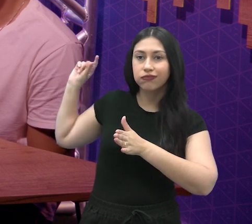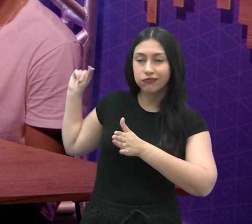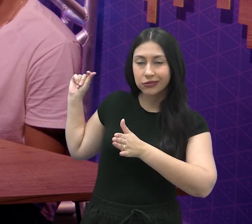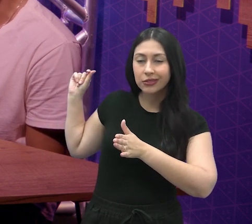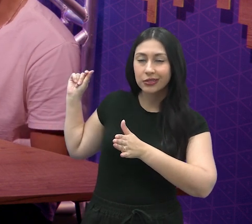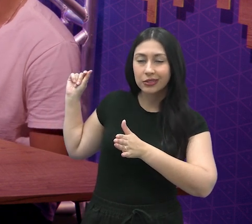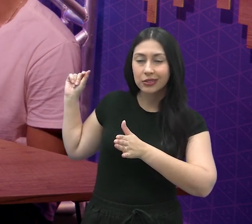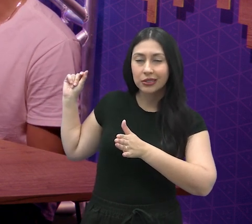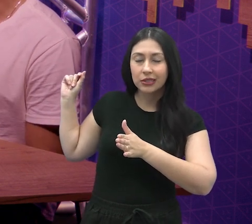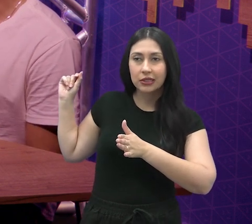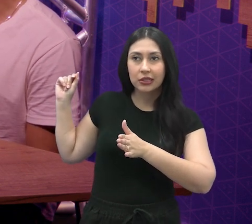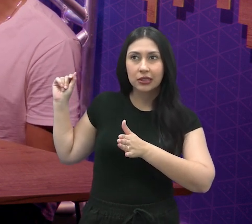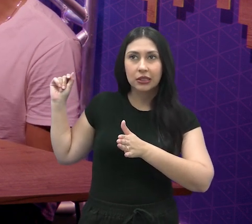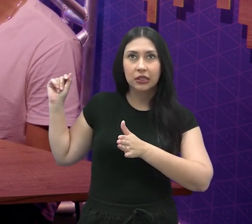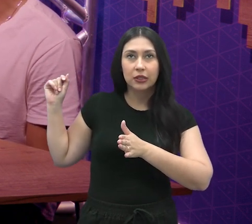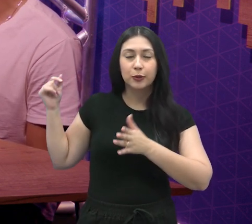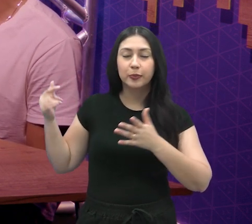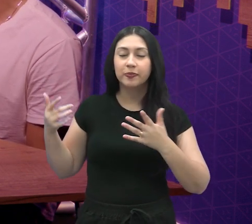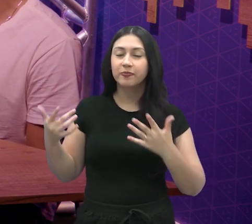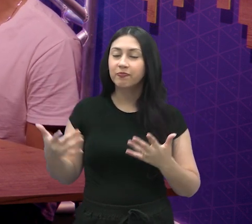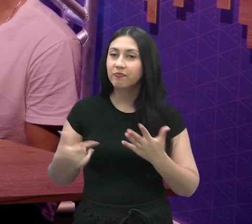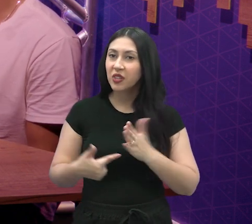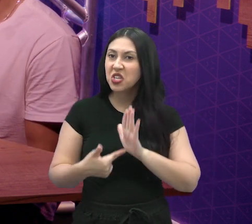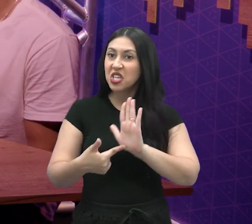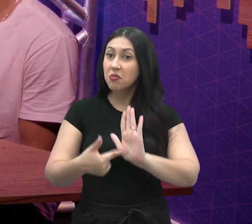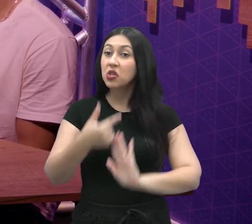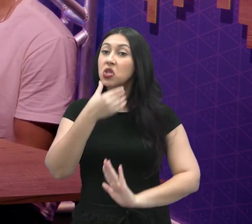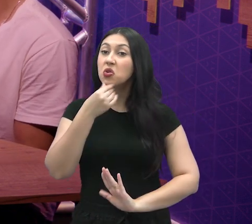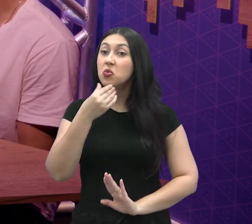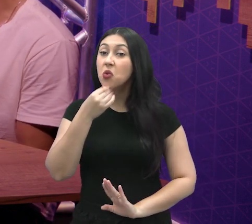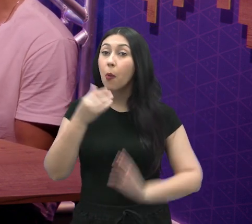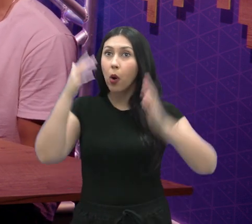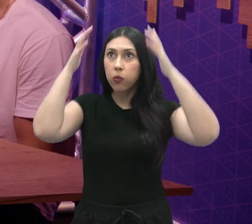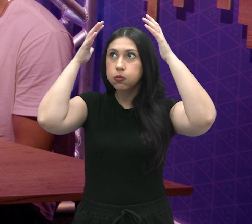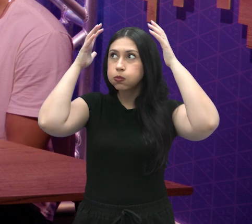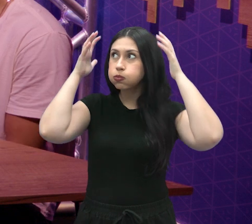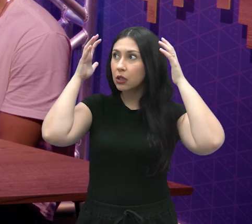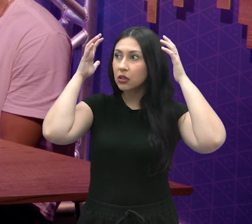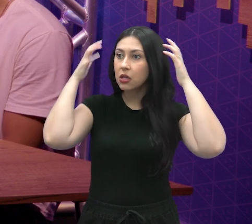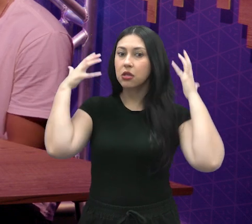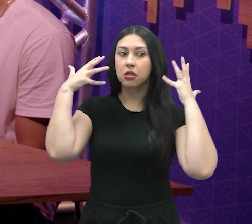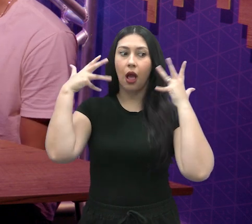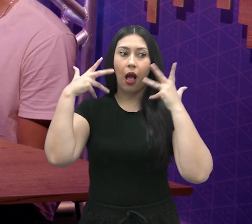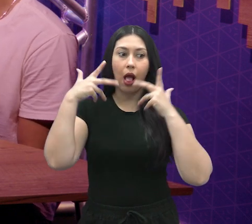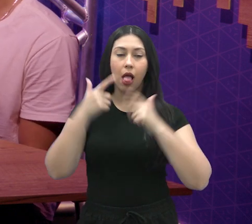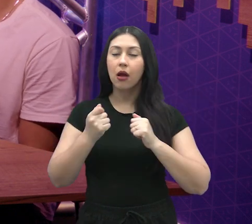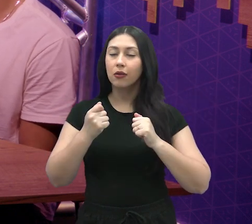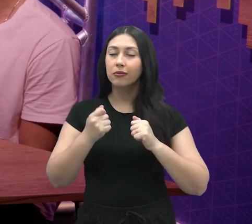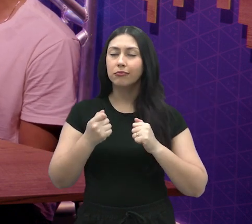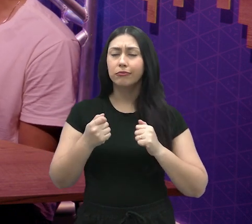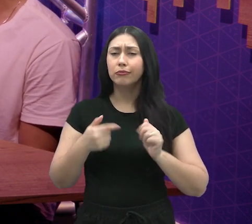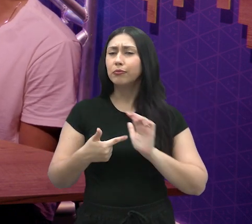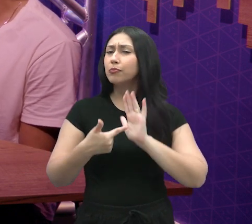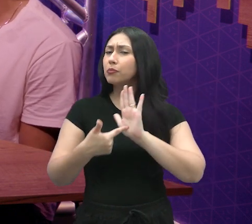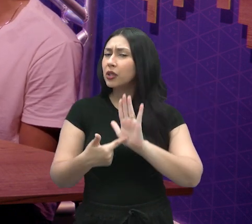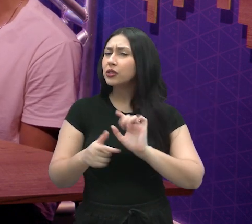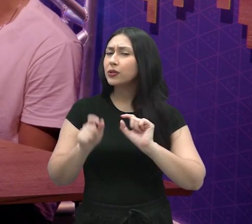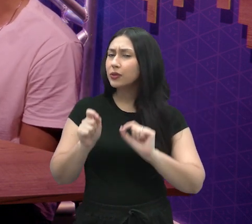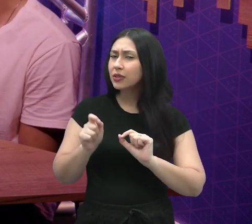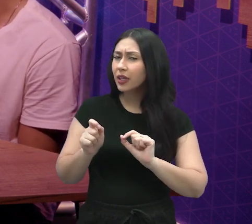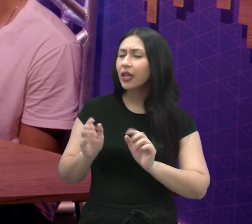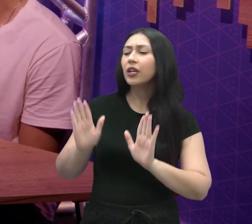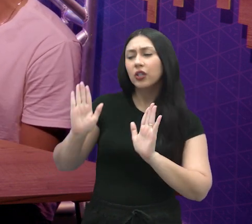aí dos seres humanos, que mostra um homem com uma cabeça de leão. Então assim, já mostra que eles